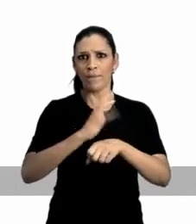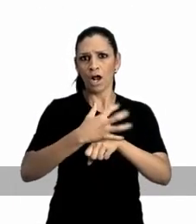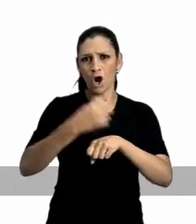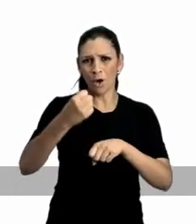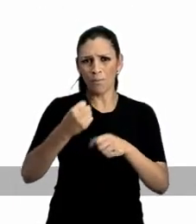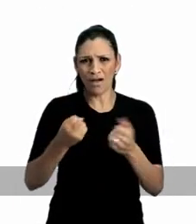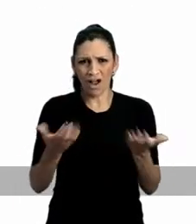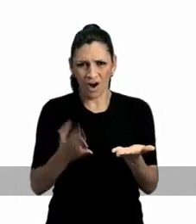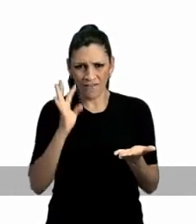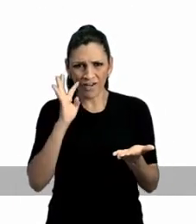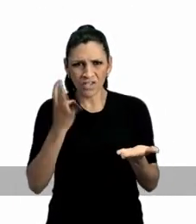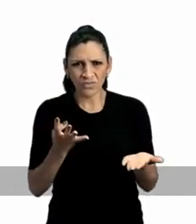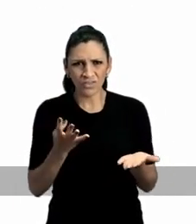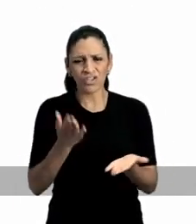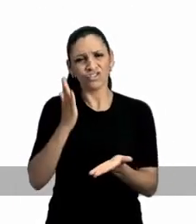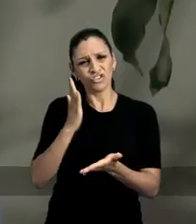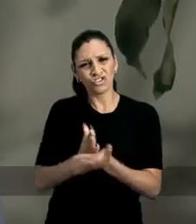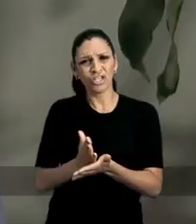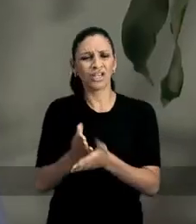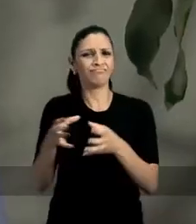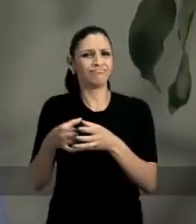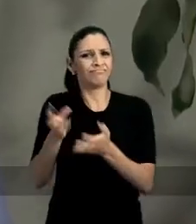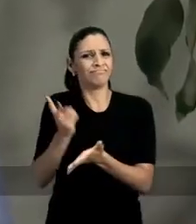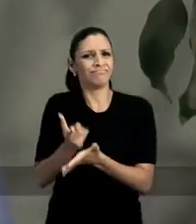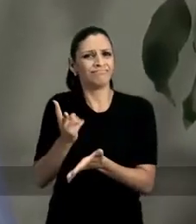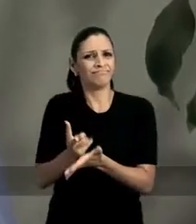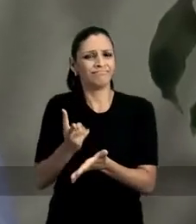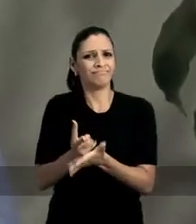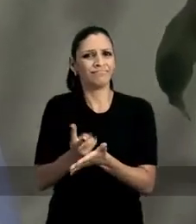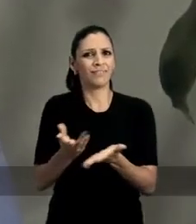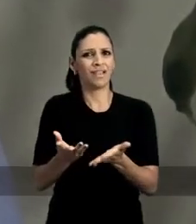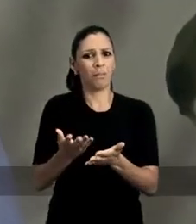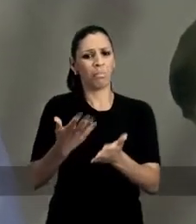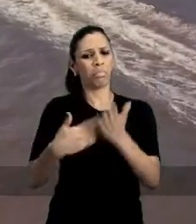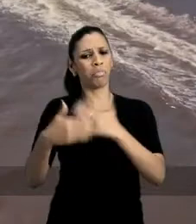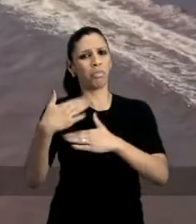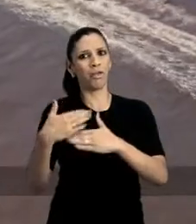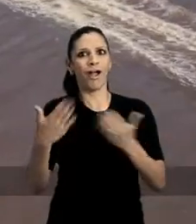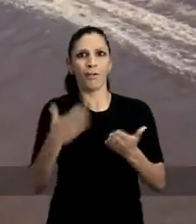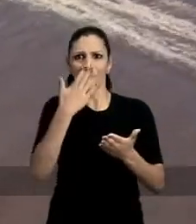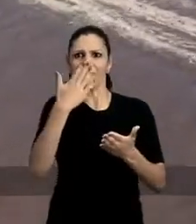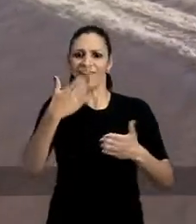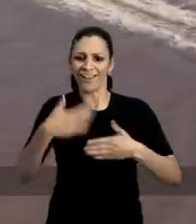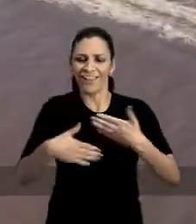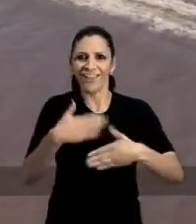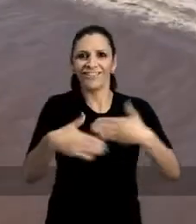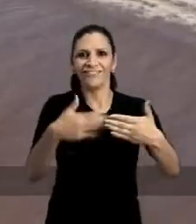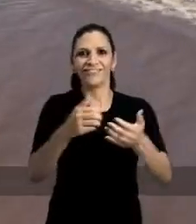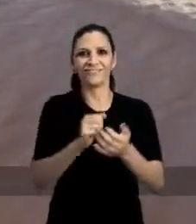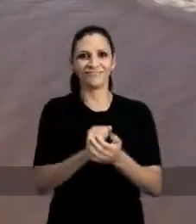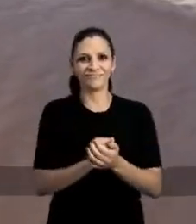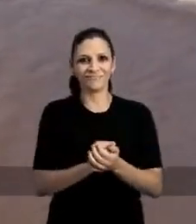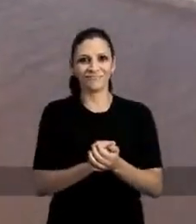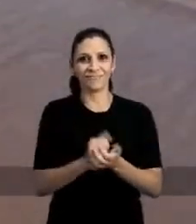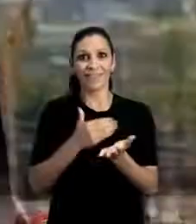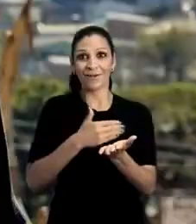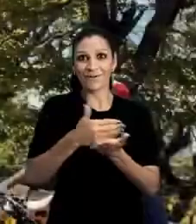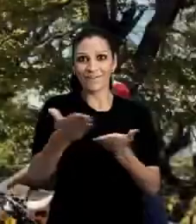Copa, não vão resolver agora. Chega dos mesmos de sempre. No lugar de andar para trás, é hora de andar para